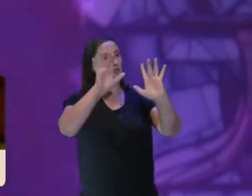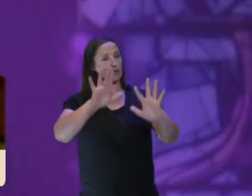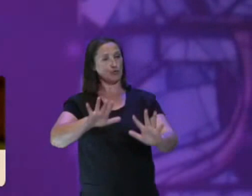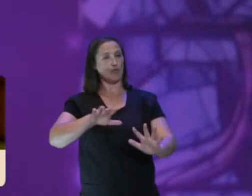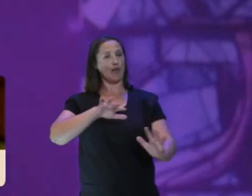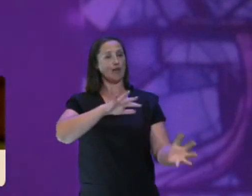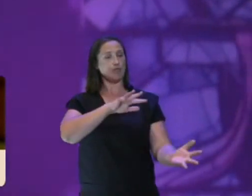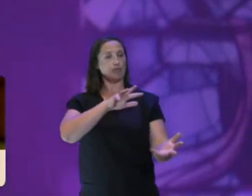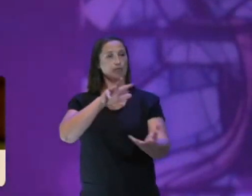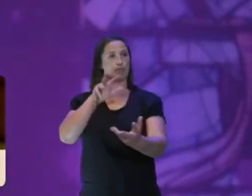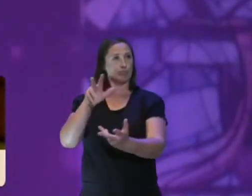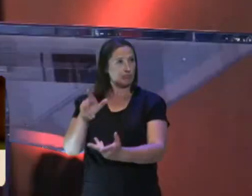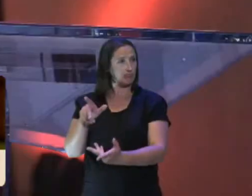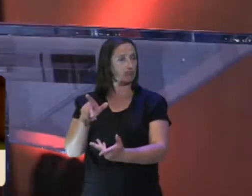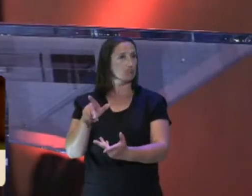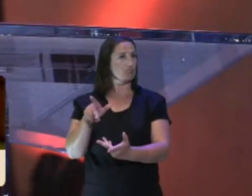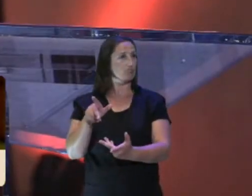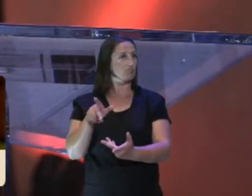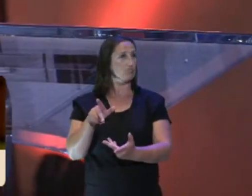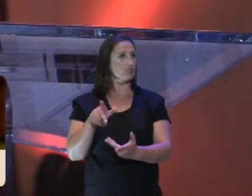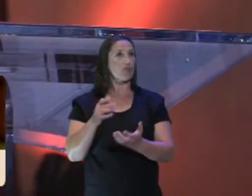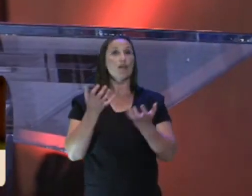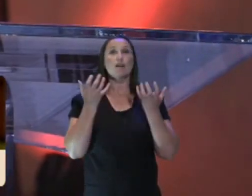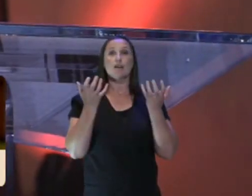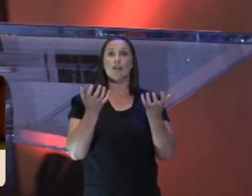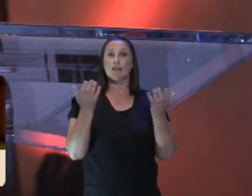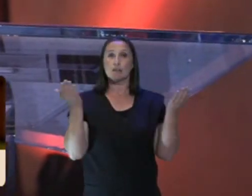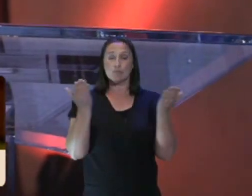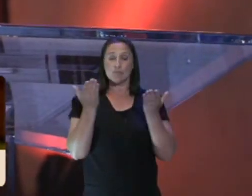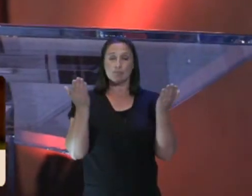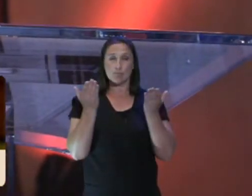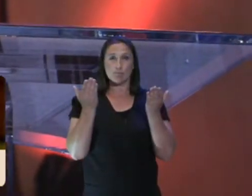mundo. Eu queria nessa noite